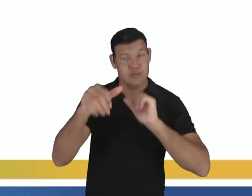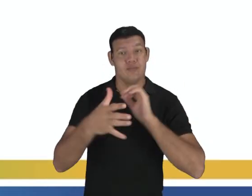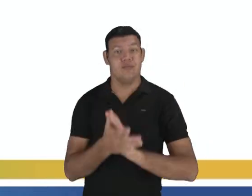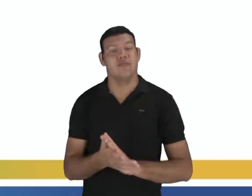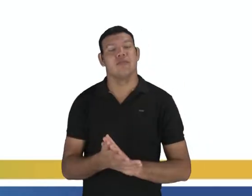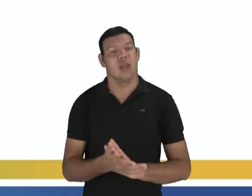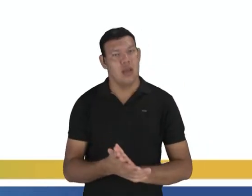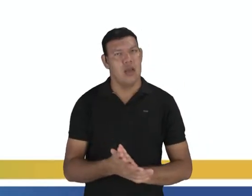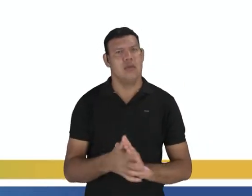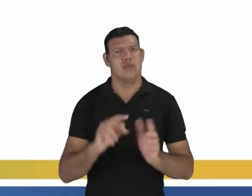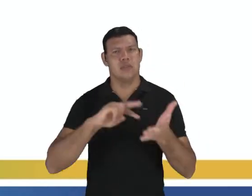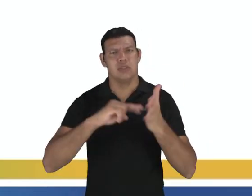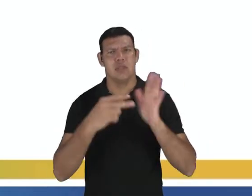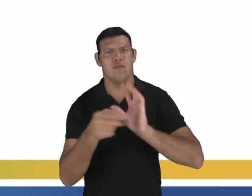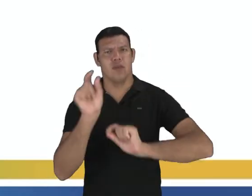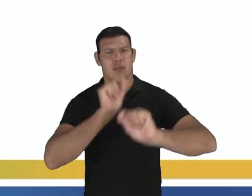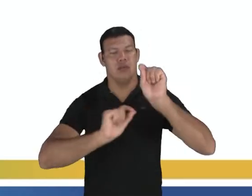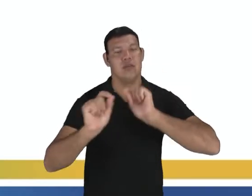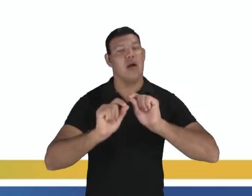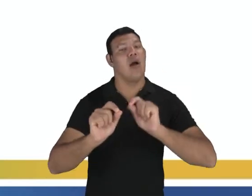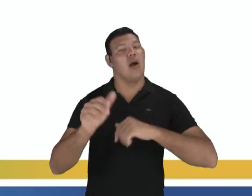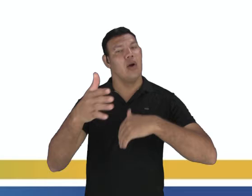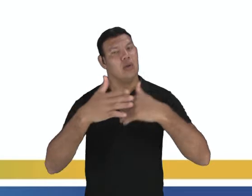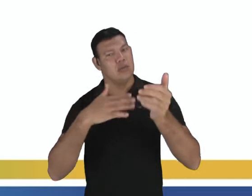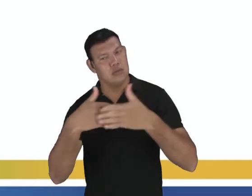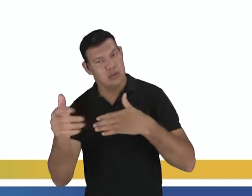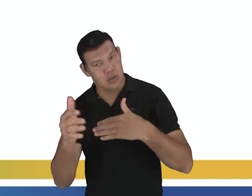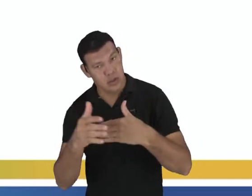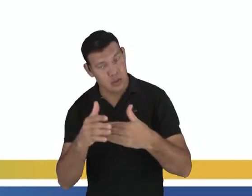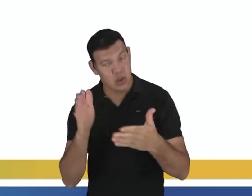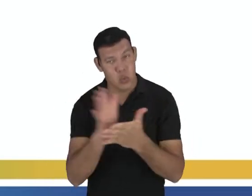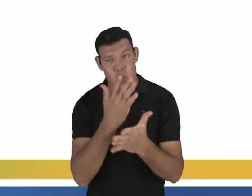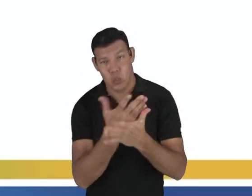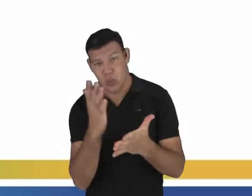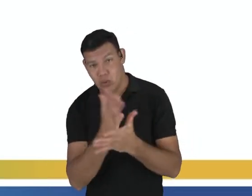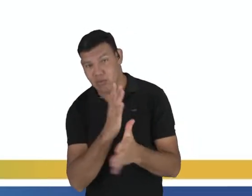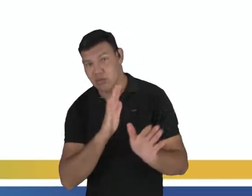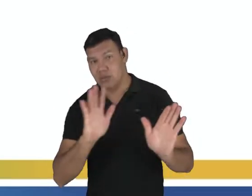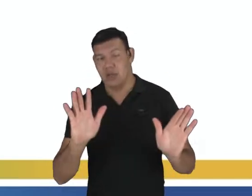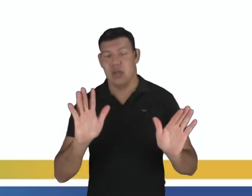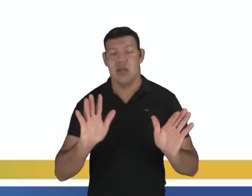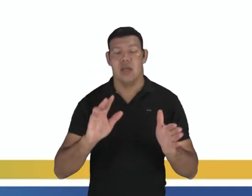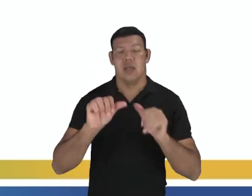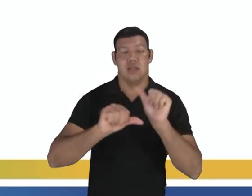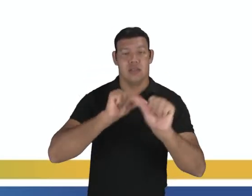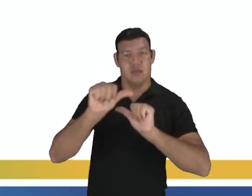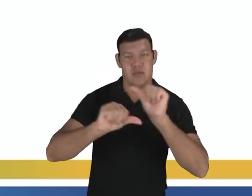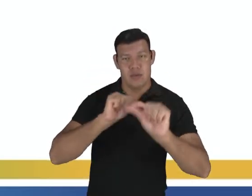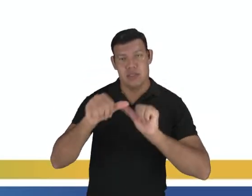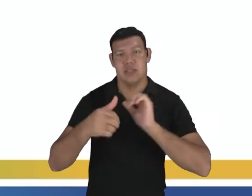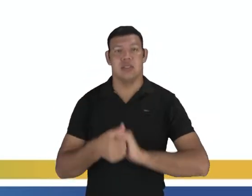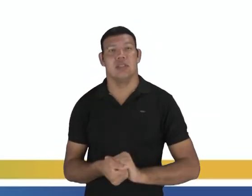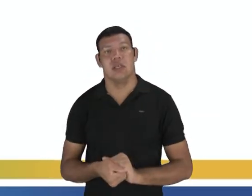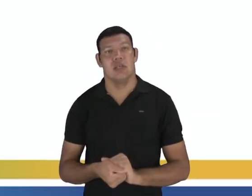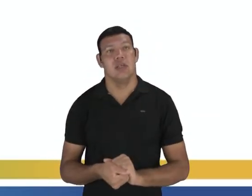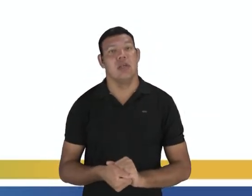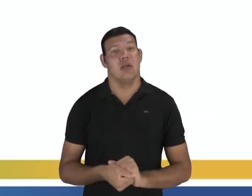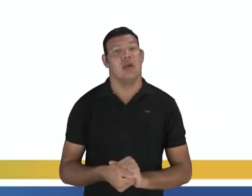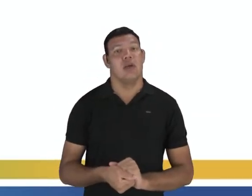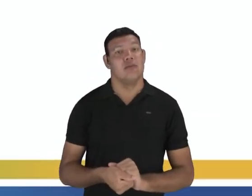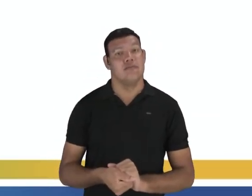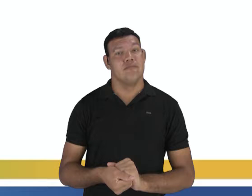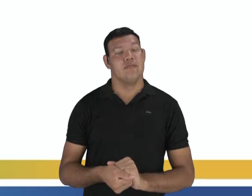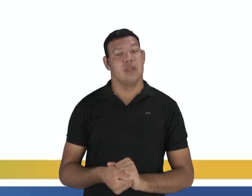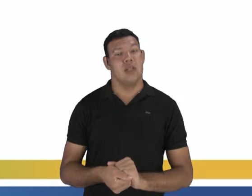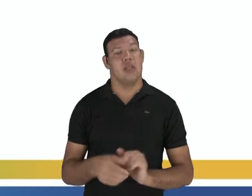qualquer modificação que ocorra na matéria. Então, isso é denominado fenômeno e podem ser de dois tipos na química: